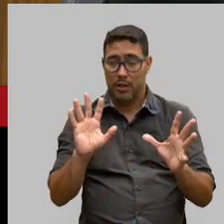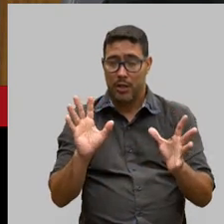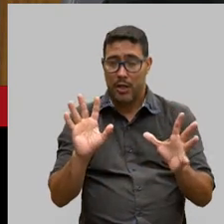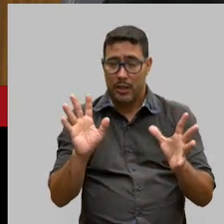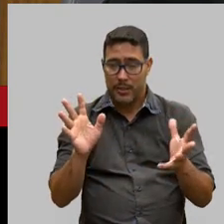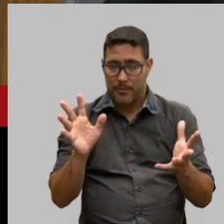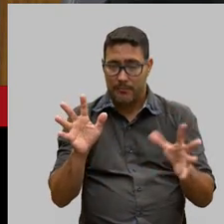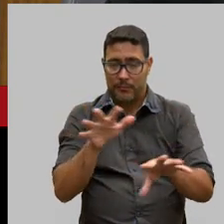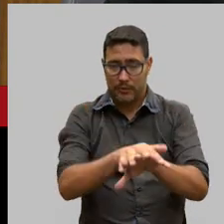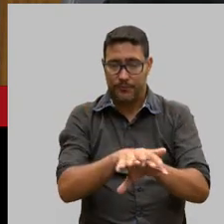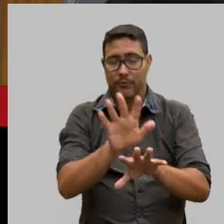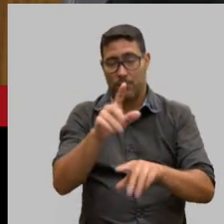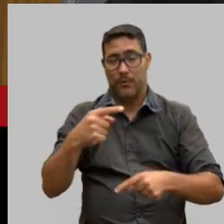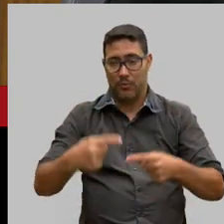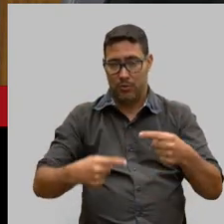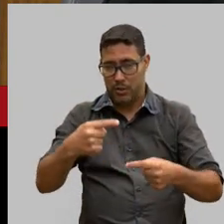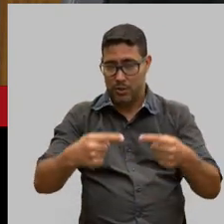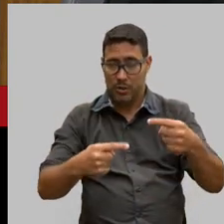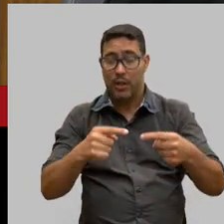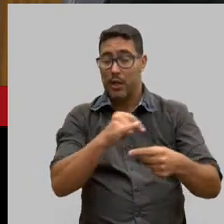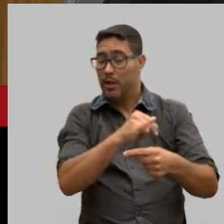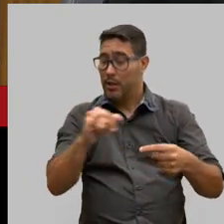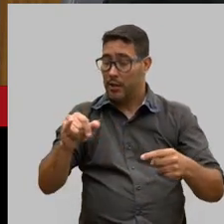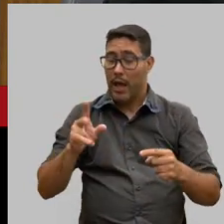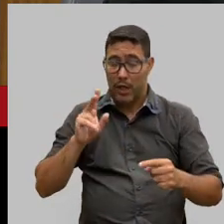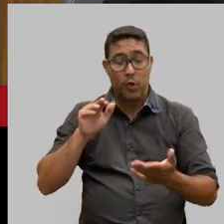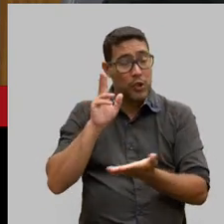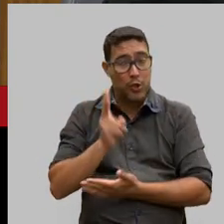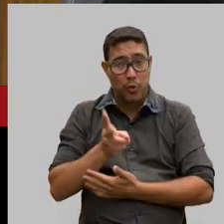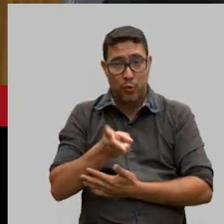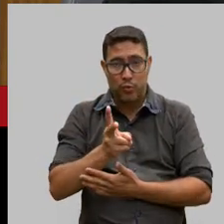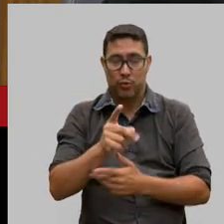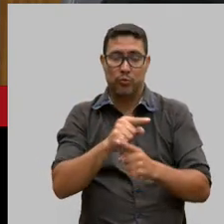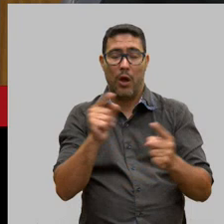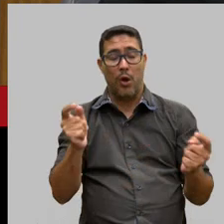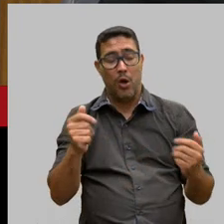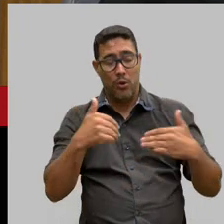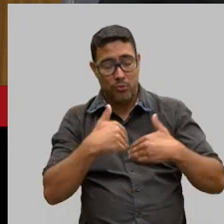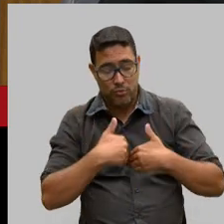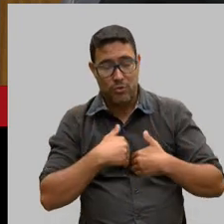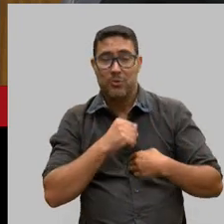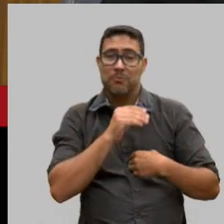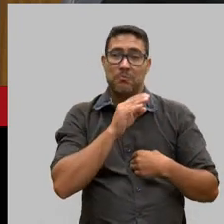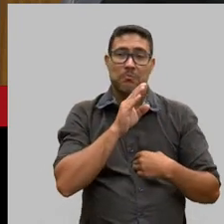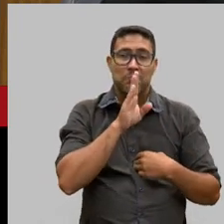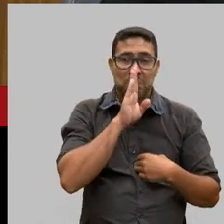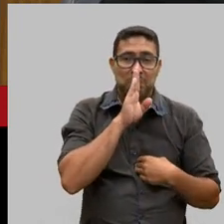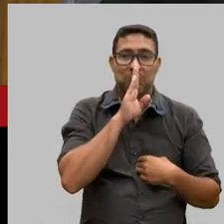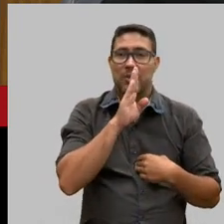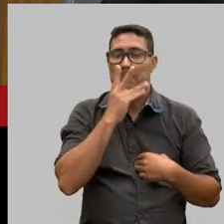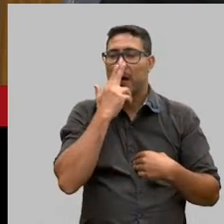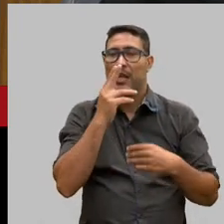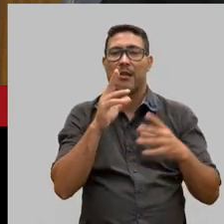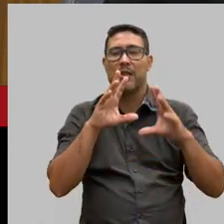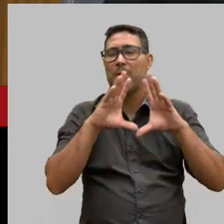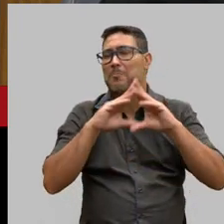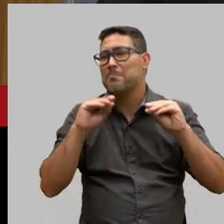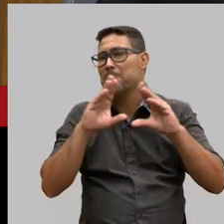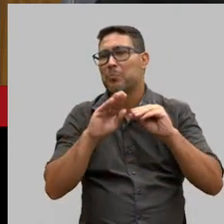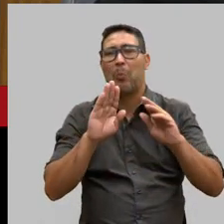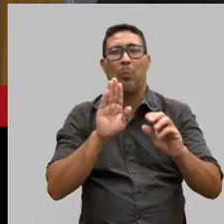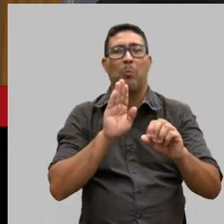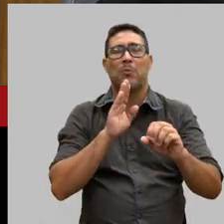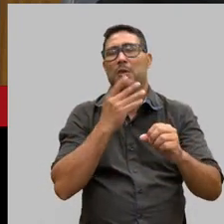porque enquanto o autismo for invisibilizado invisibilizado Eh vamos continuar tendo que fazer essas